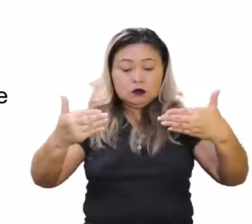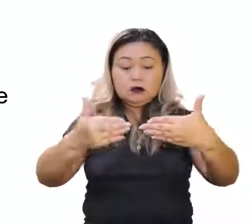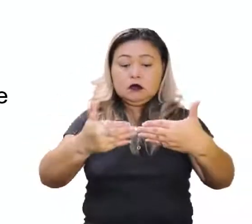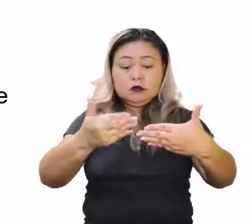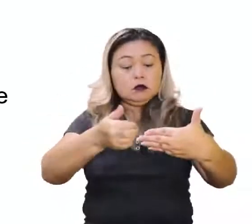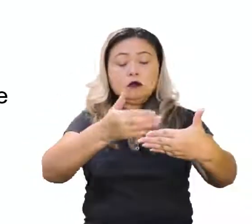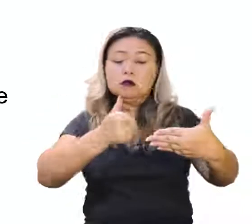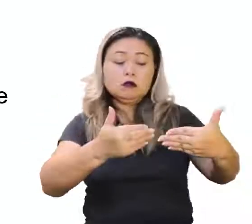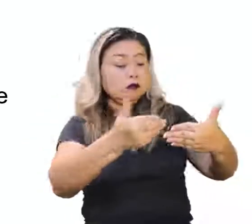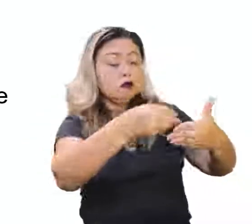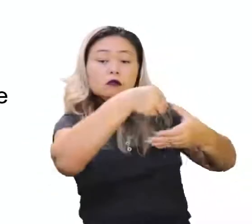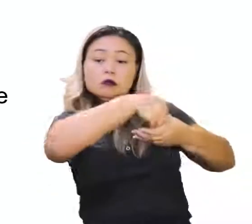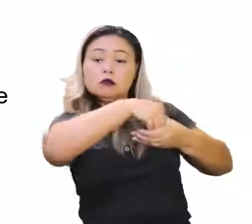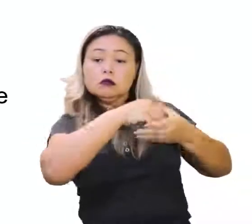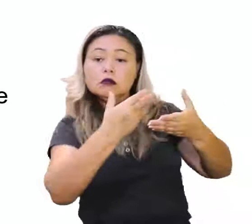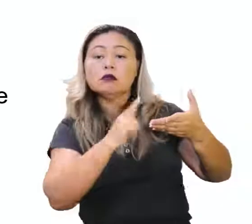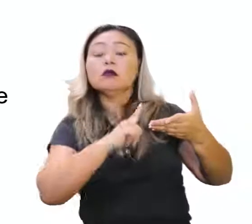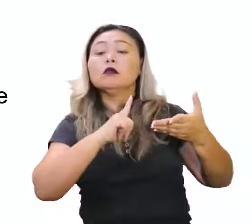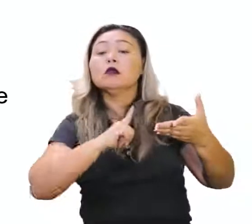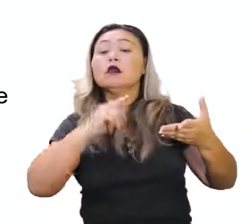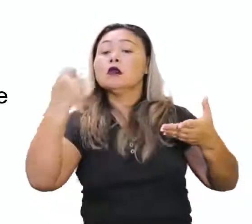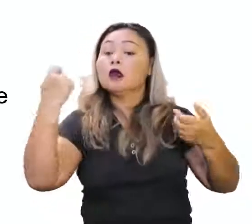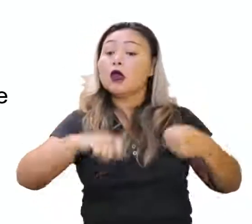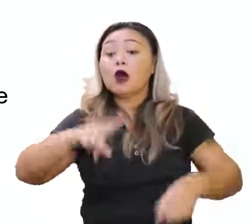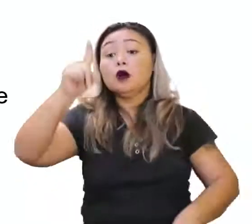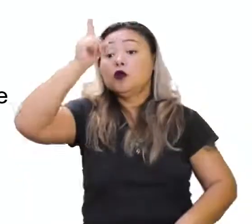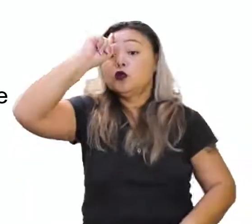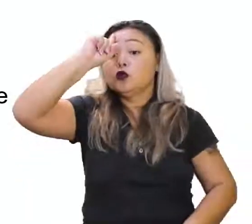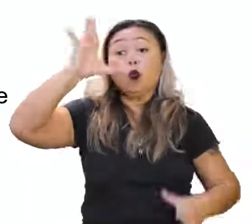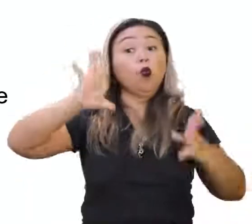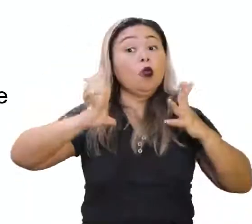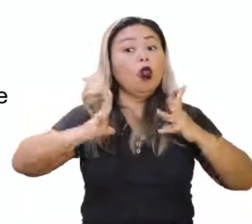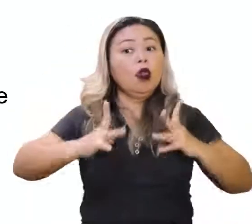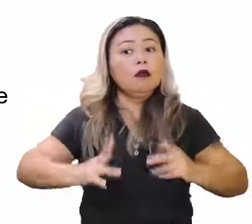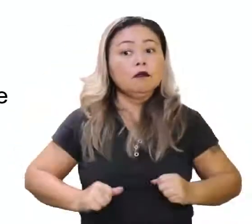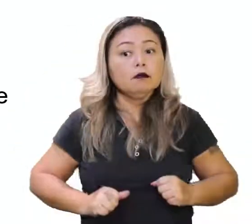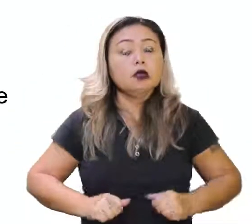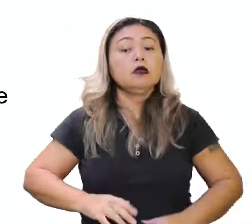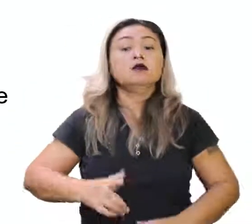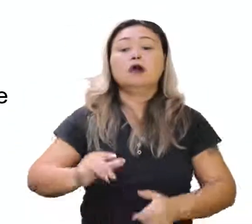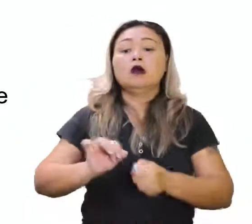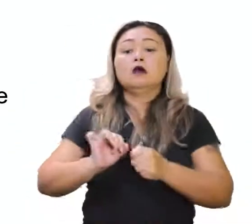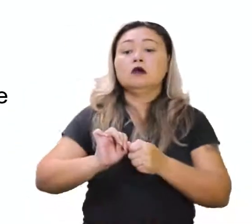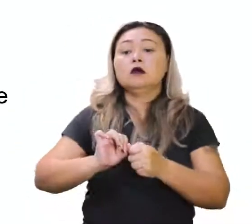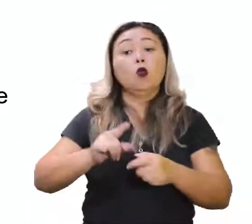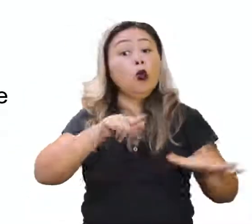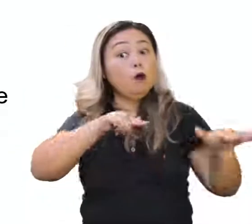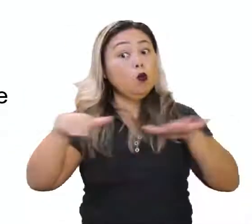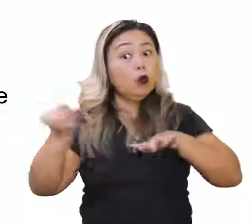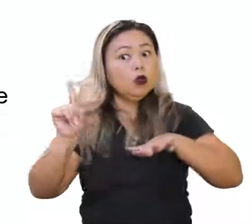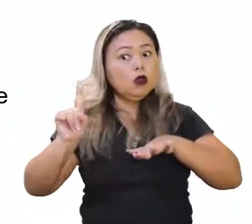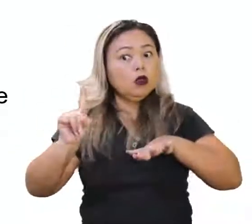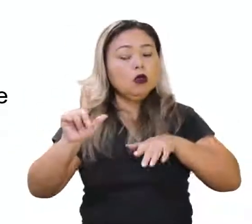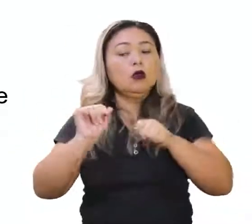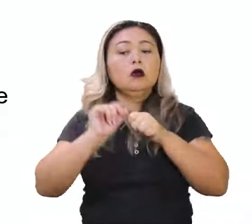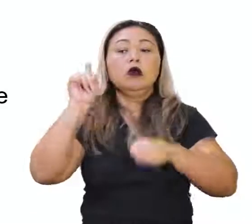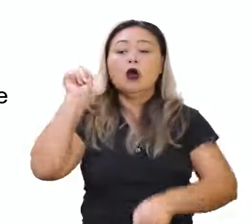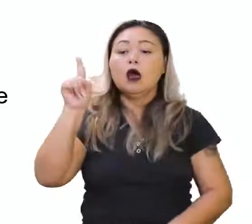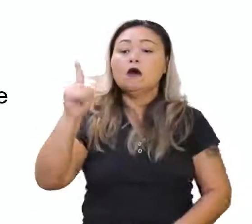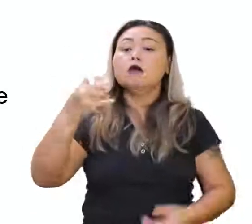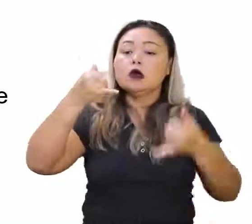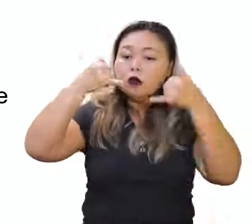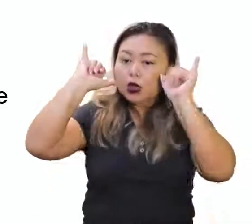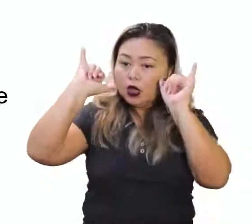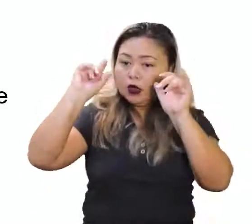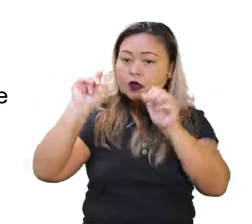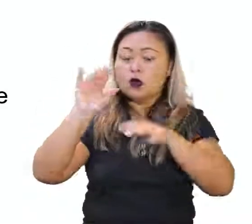aprisco. Também essa limpeza, ela é diária, tá? Ela não é semanal, porque no sistema de